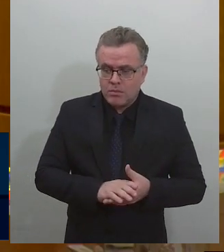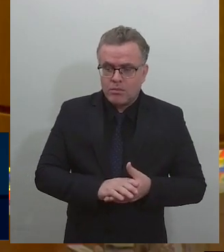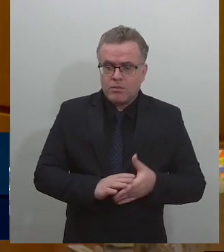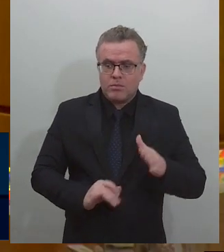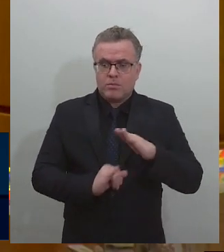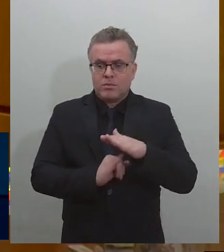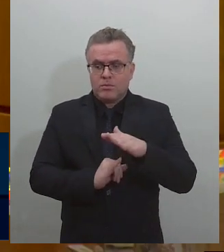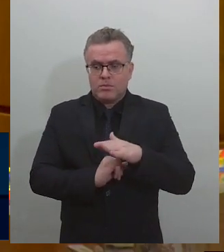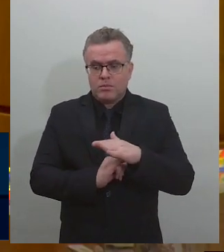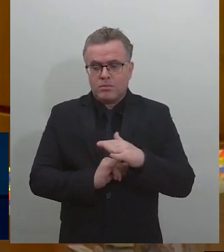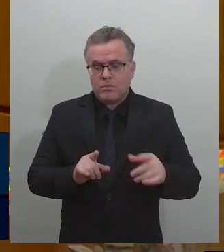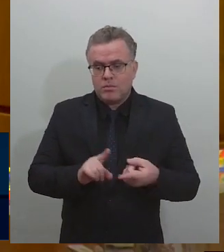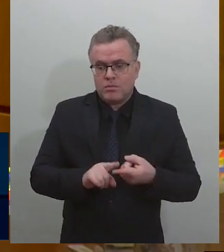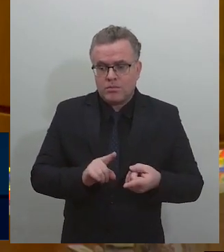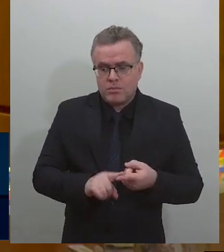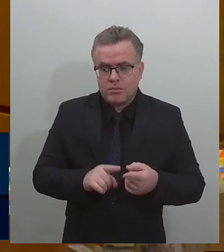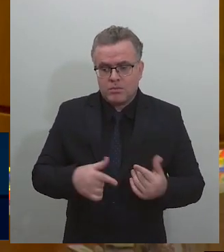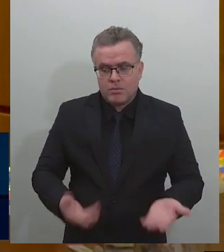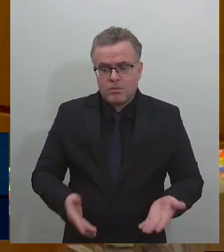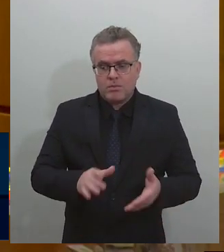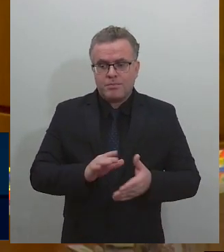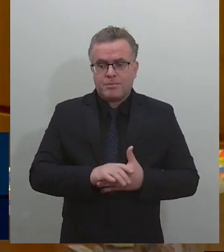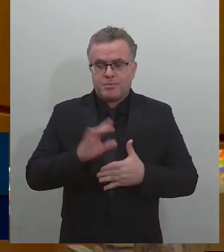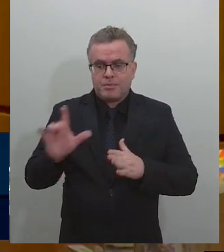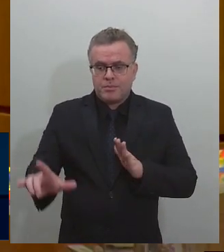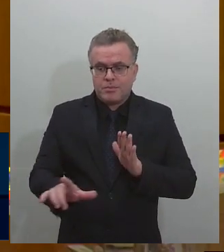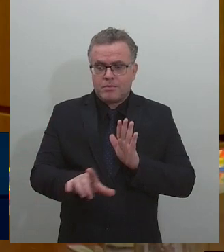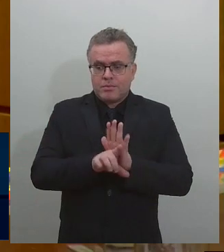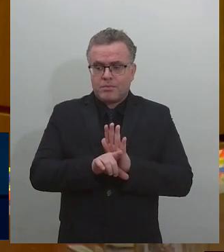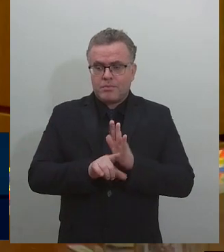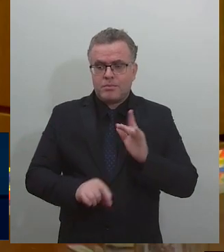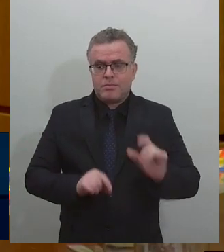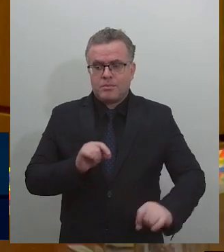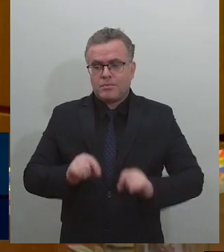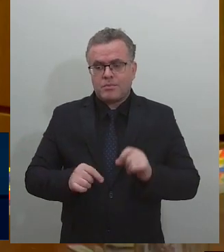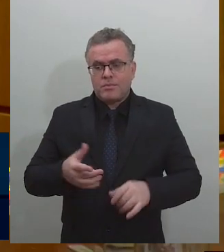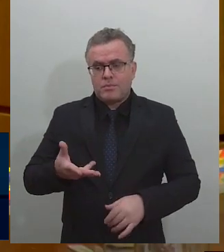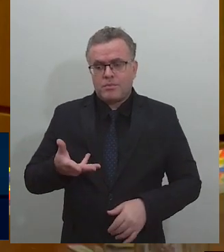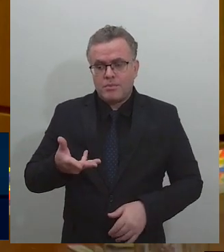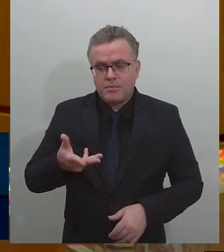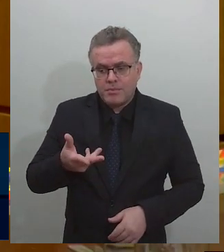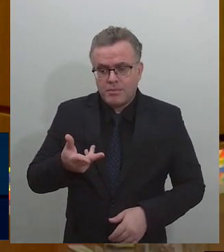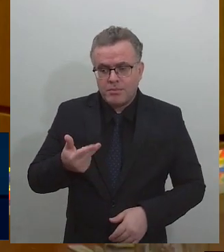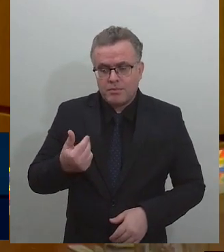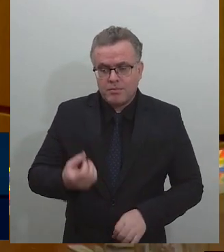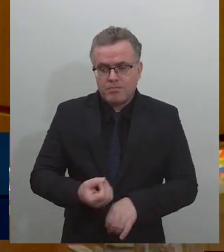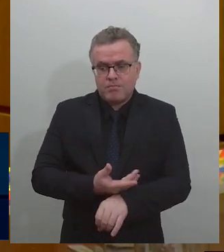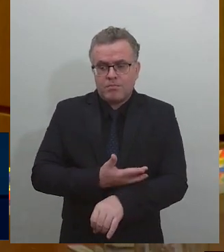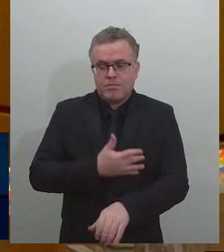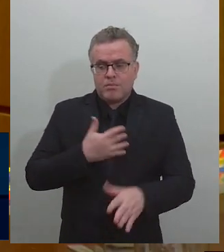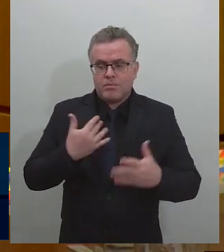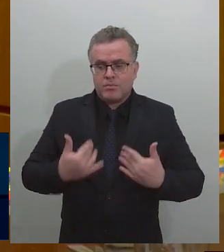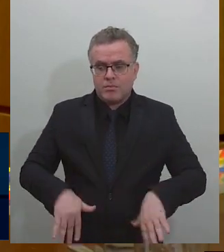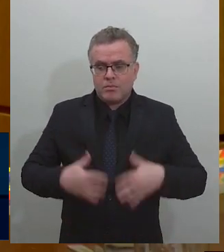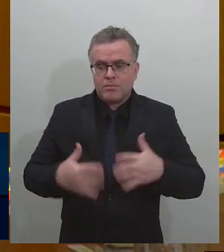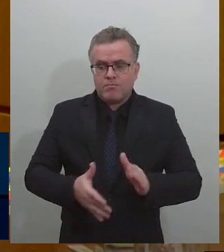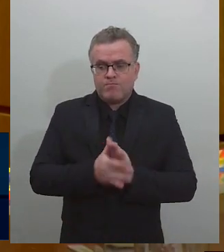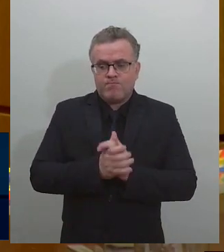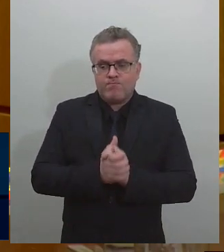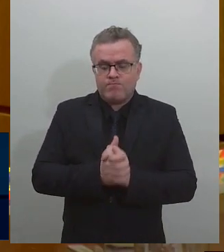né, dessa belíssima e emocionante homenagem, eu participei